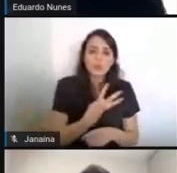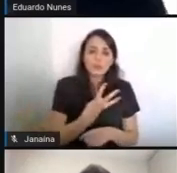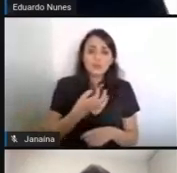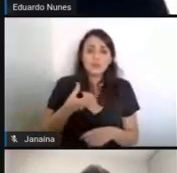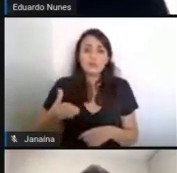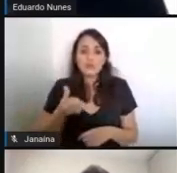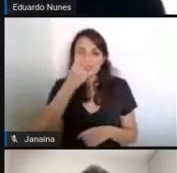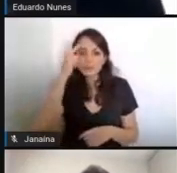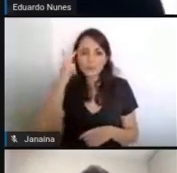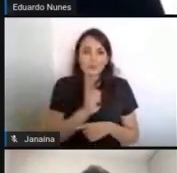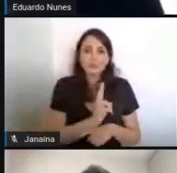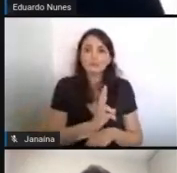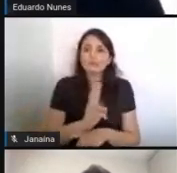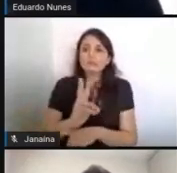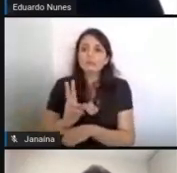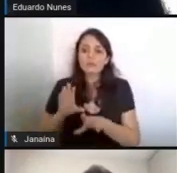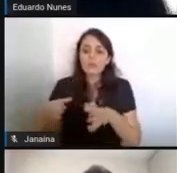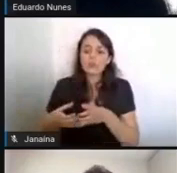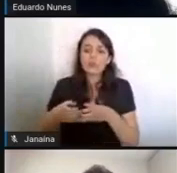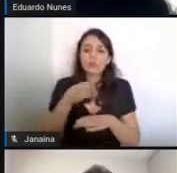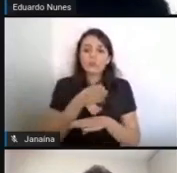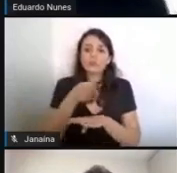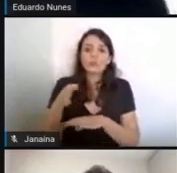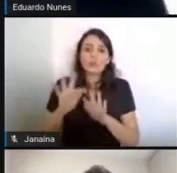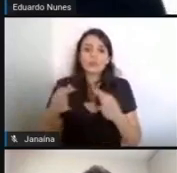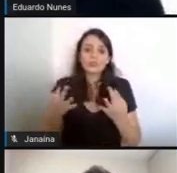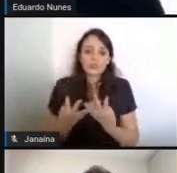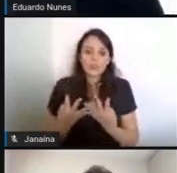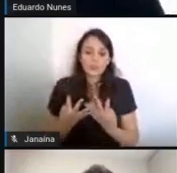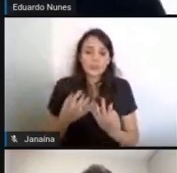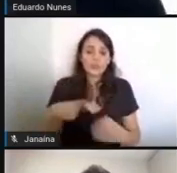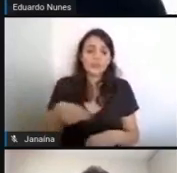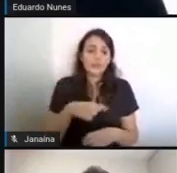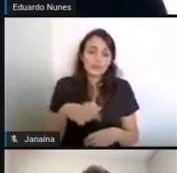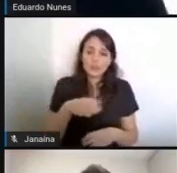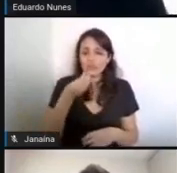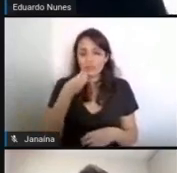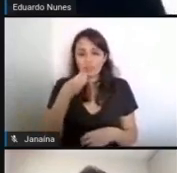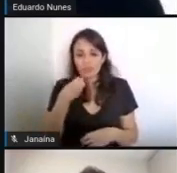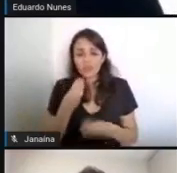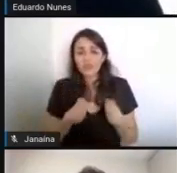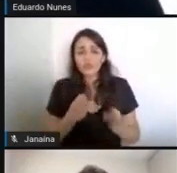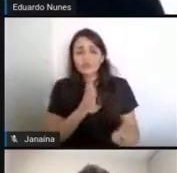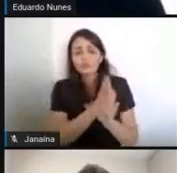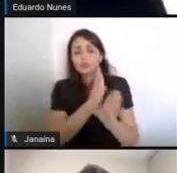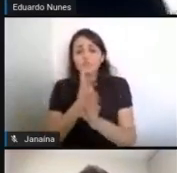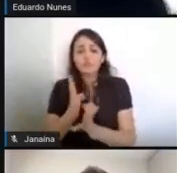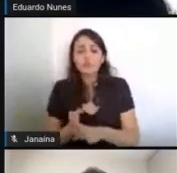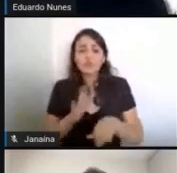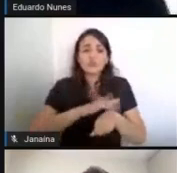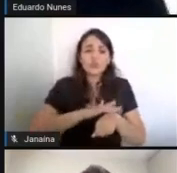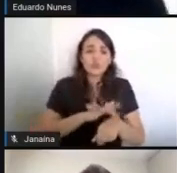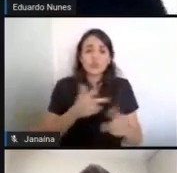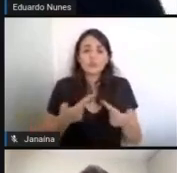de saúde por equipe de saúde da família. Isso fragiliza muito a nossa capacidade de detectação de casos, dos contactantes